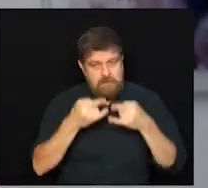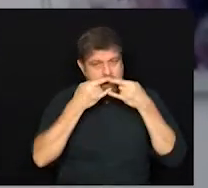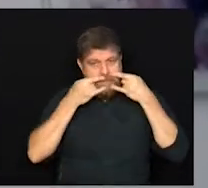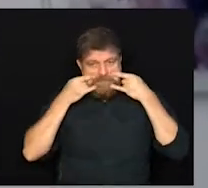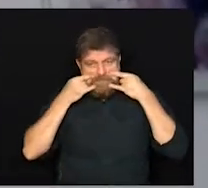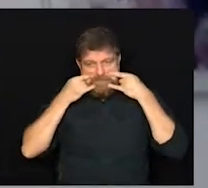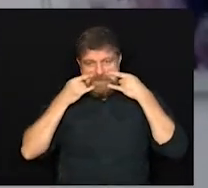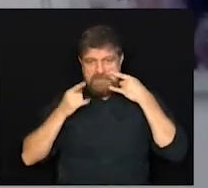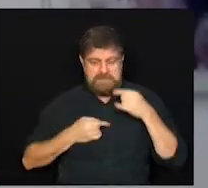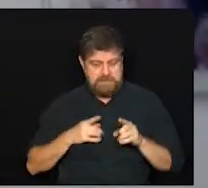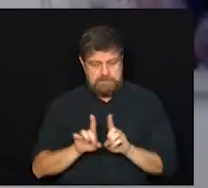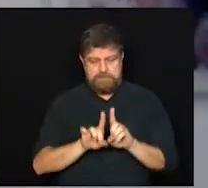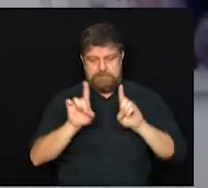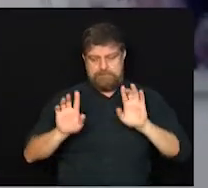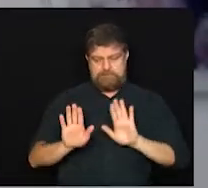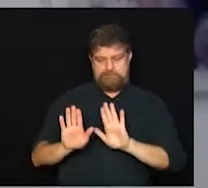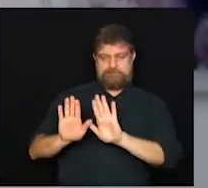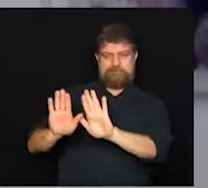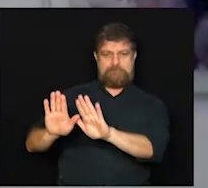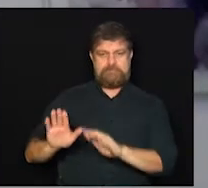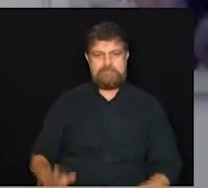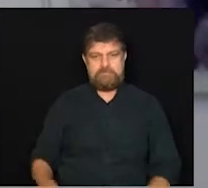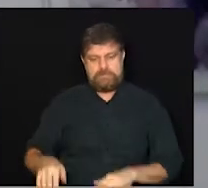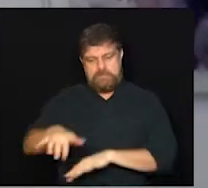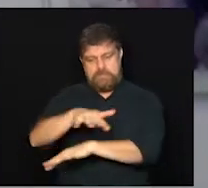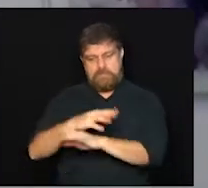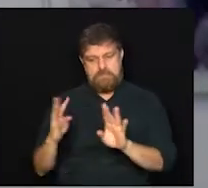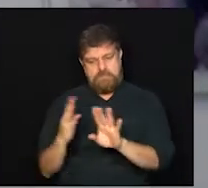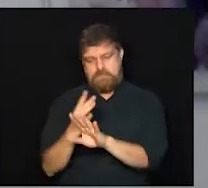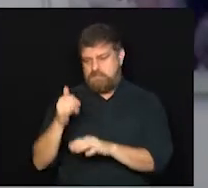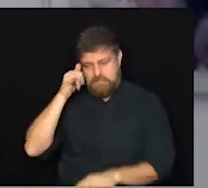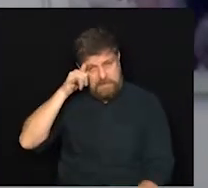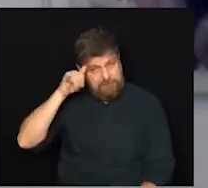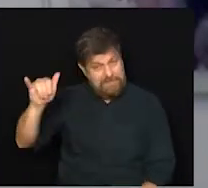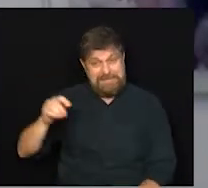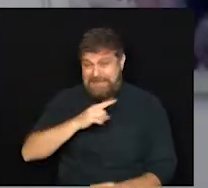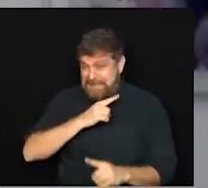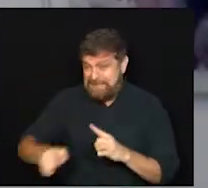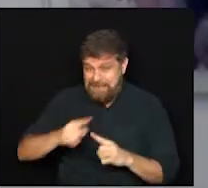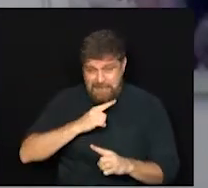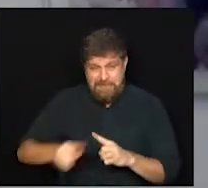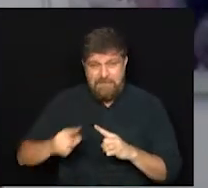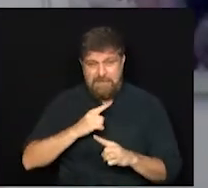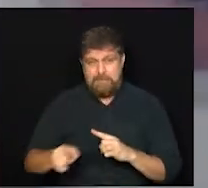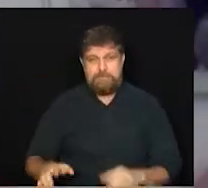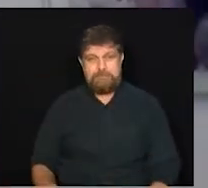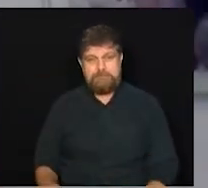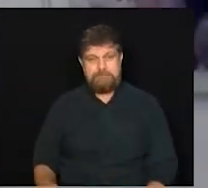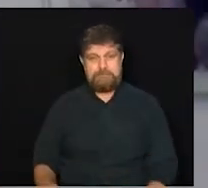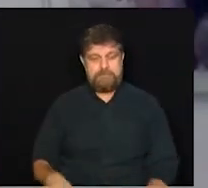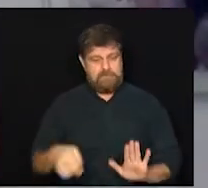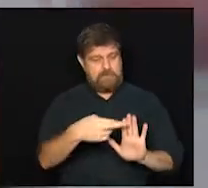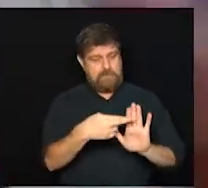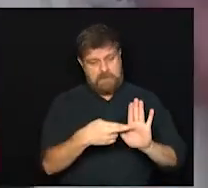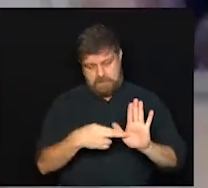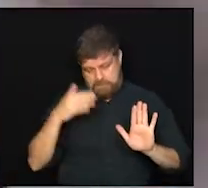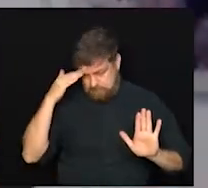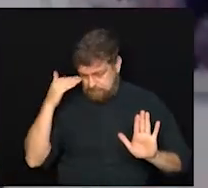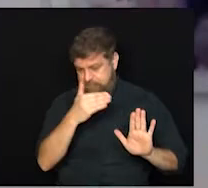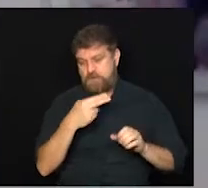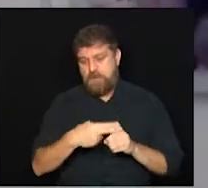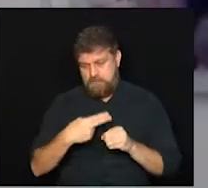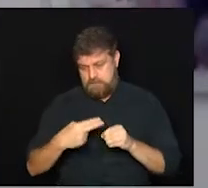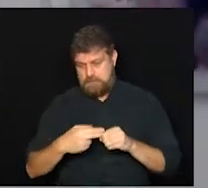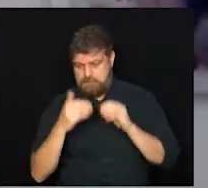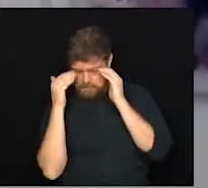todo, é distanciamento ao máximo, é não provocar nenhum tipo de aglomeração. Então, essa é a postura da Unicamp, é